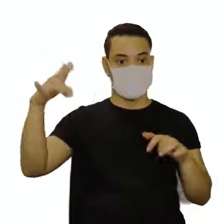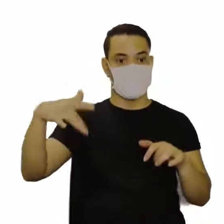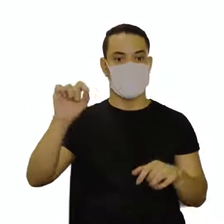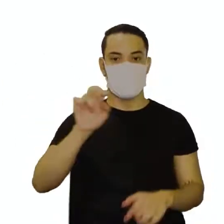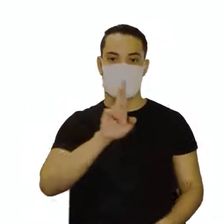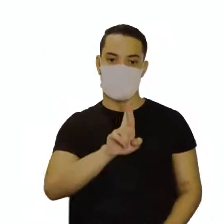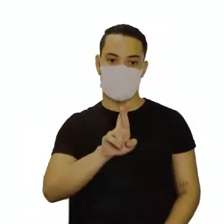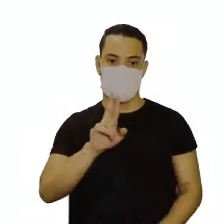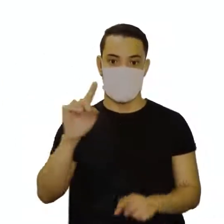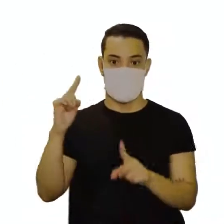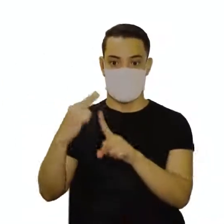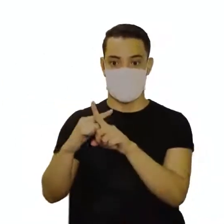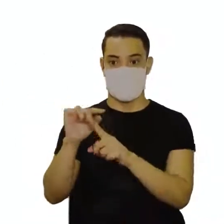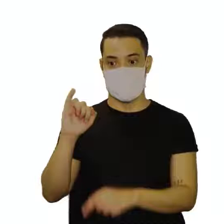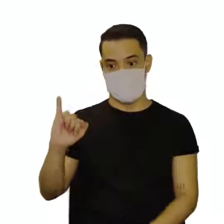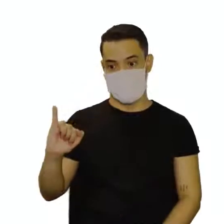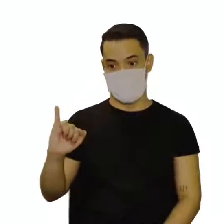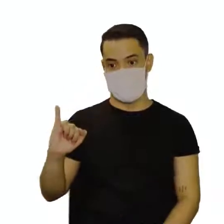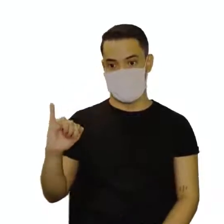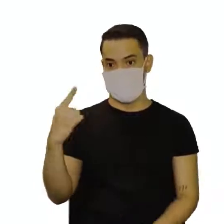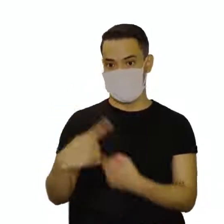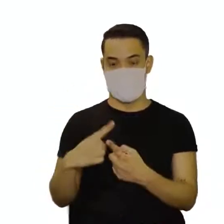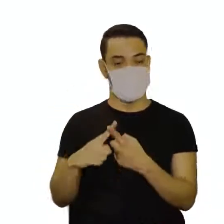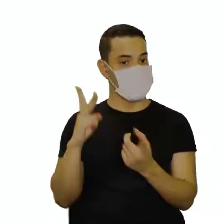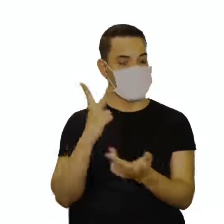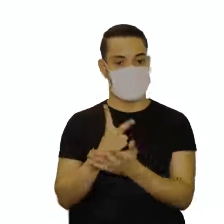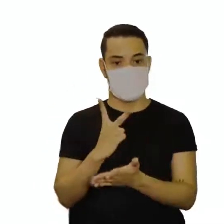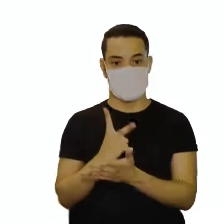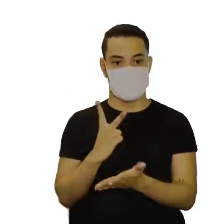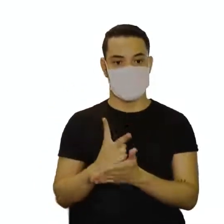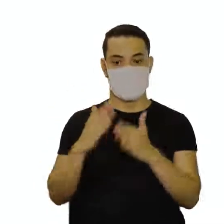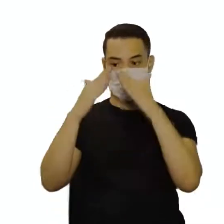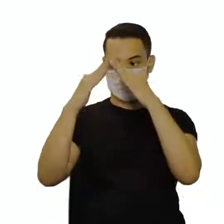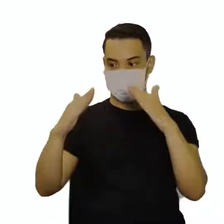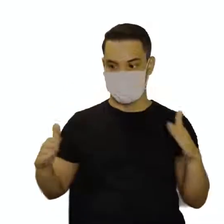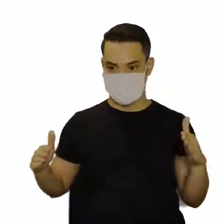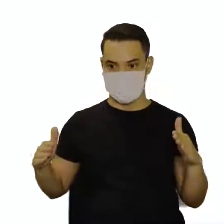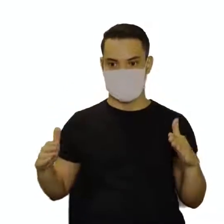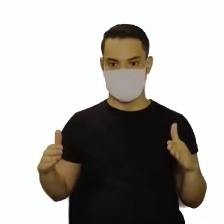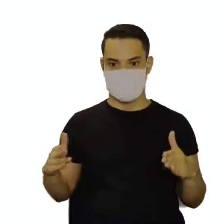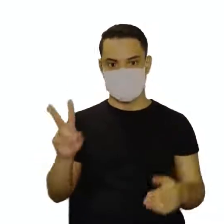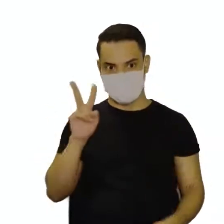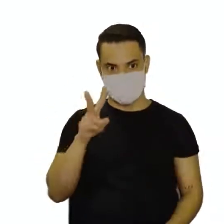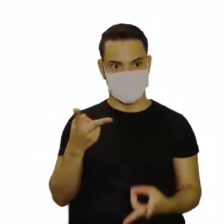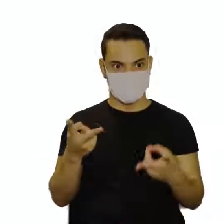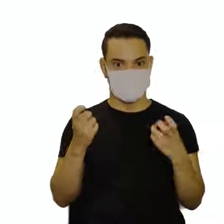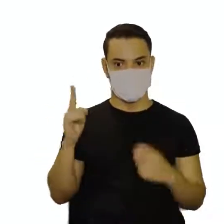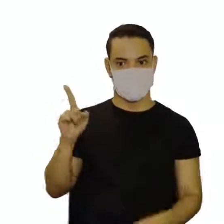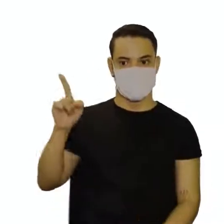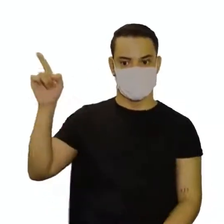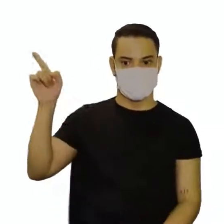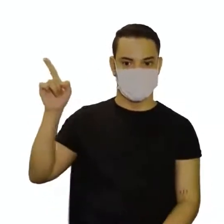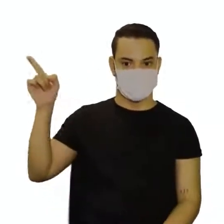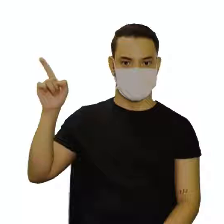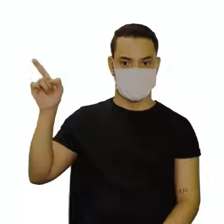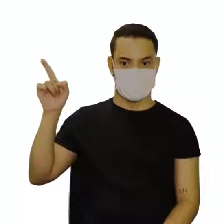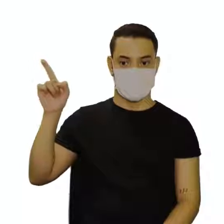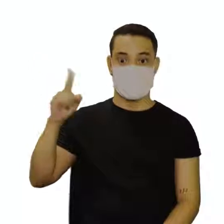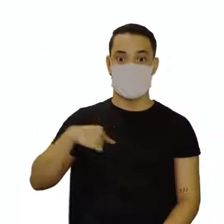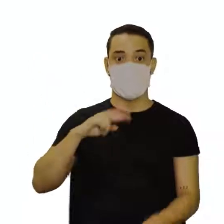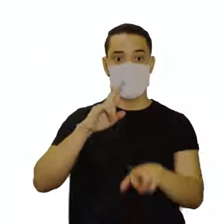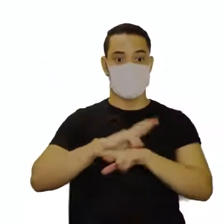quem? R vezes I. Porque está ali, na horizontal. Viu como é fácil? Então, V é a diferença